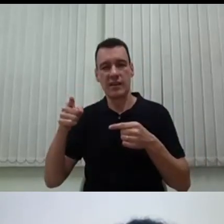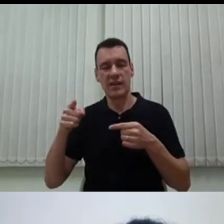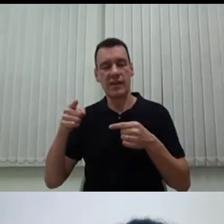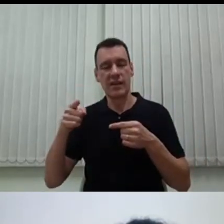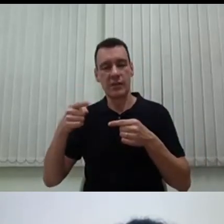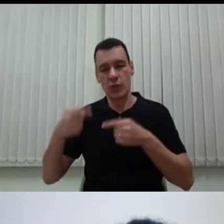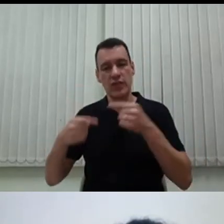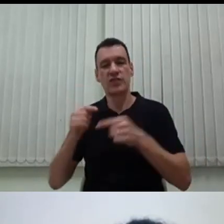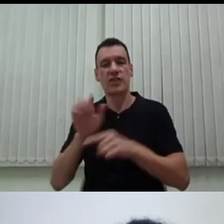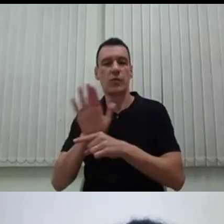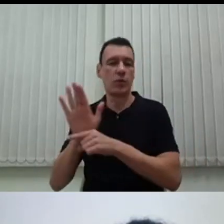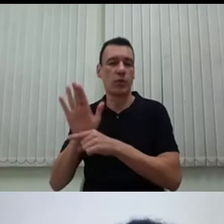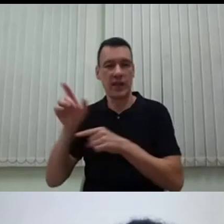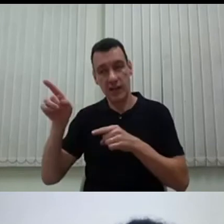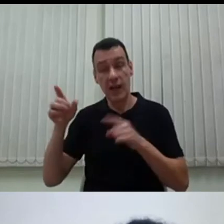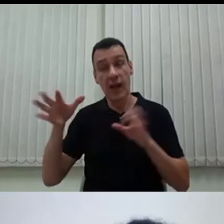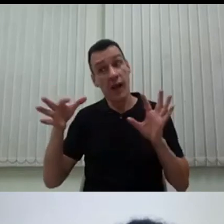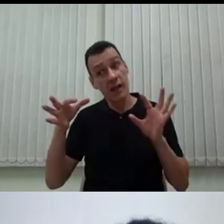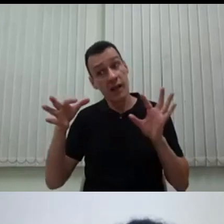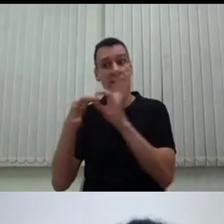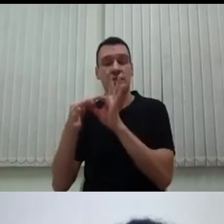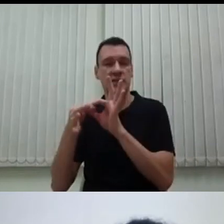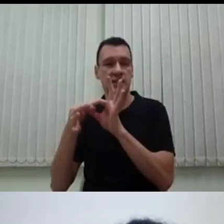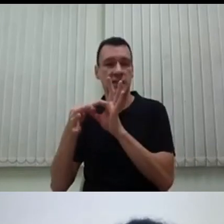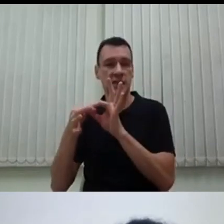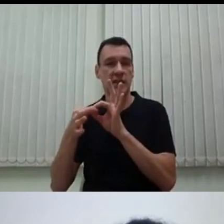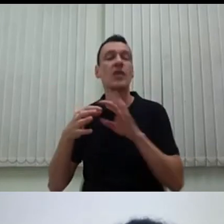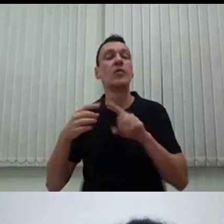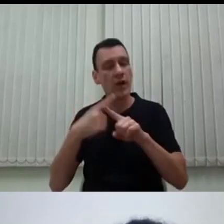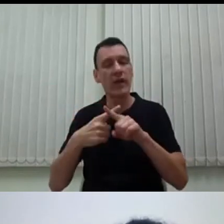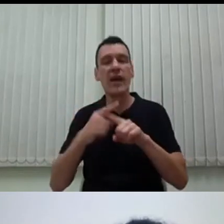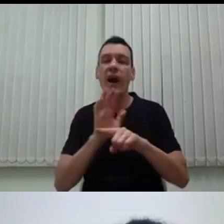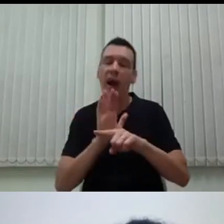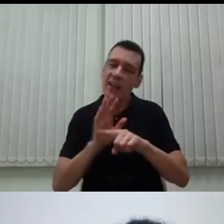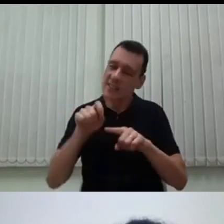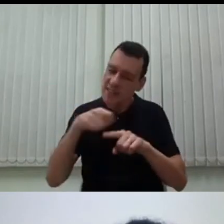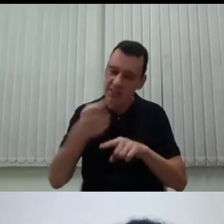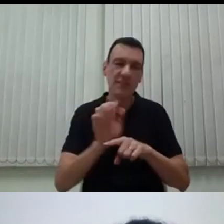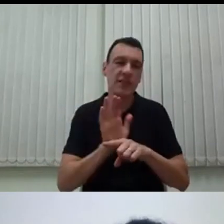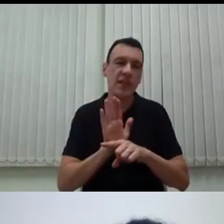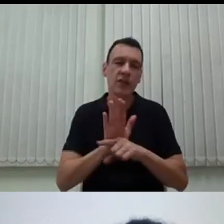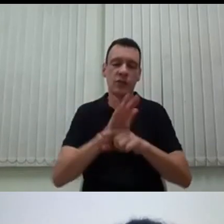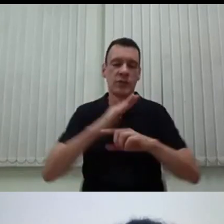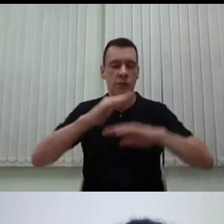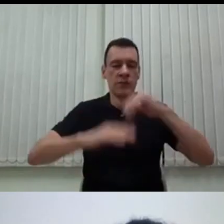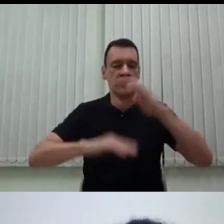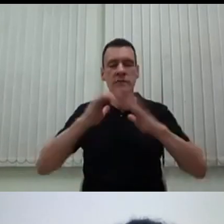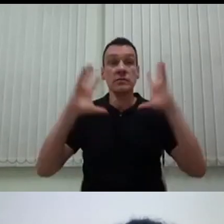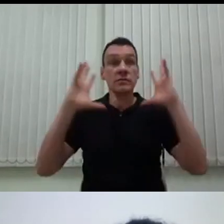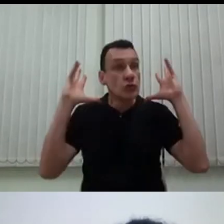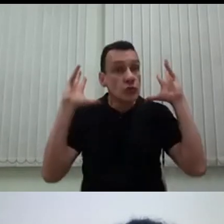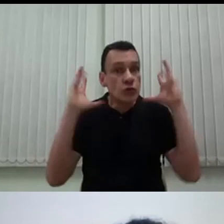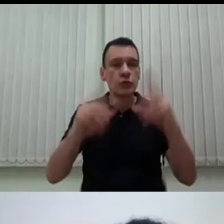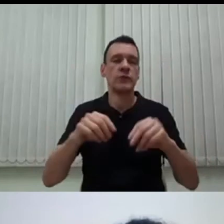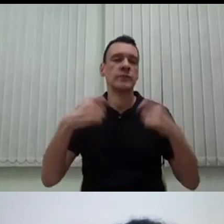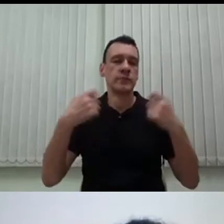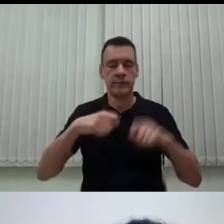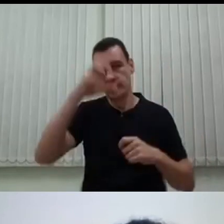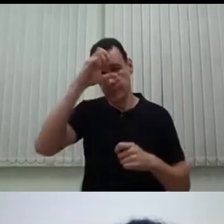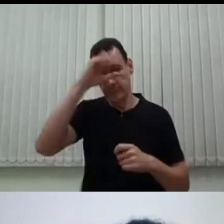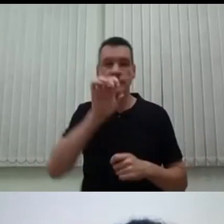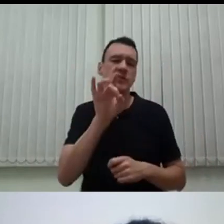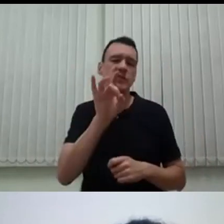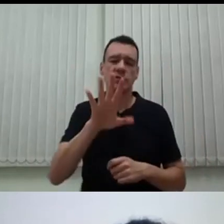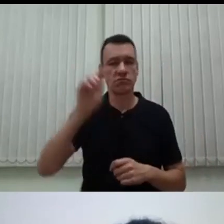políticas públicas, quando na formação de todos os profissionais, e não só dos profissionais negros, mas de todos os profissionais negros e não